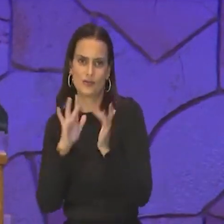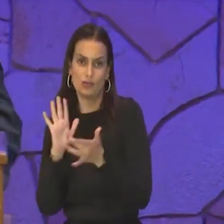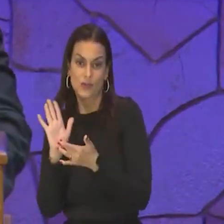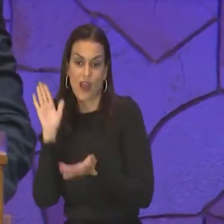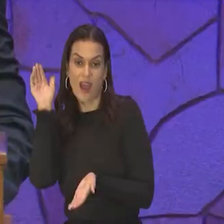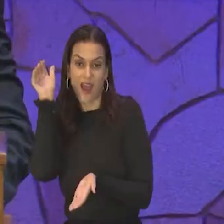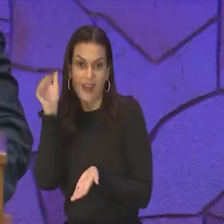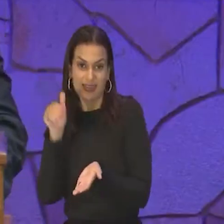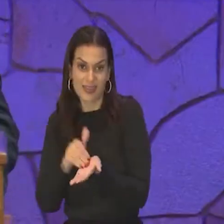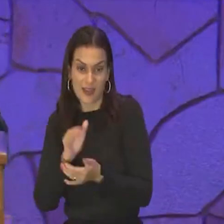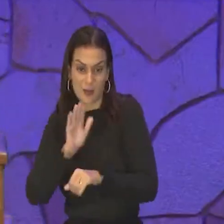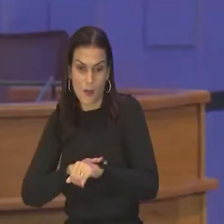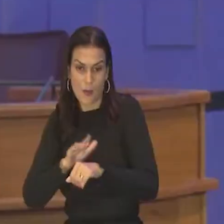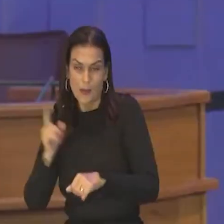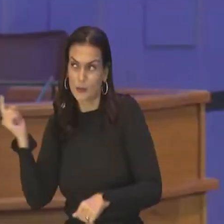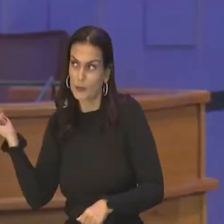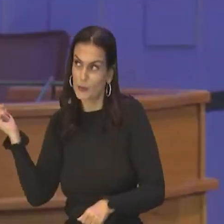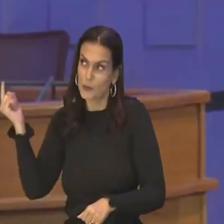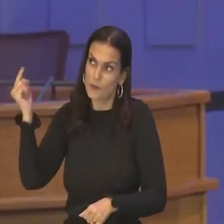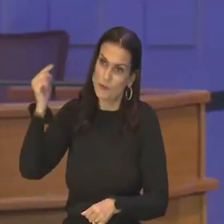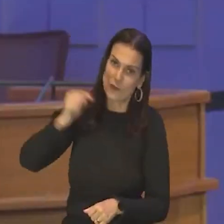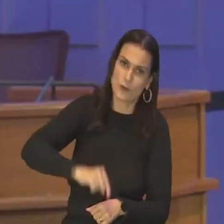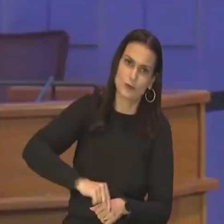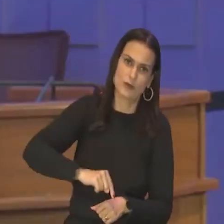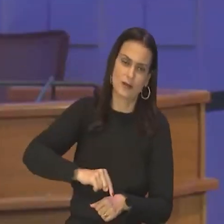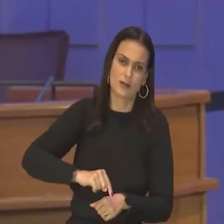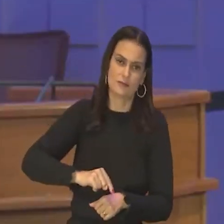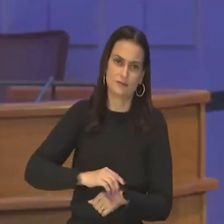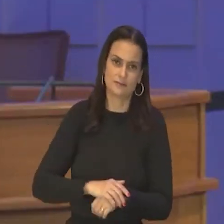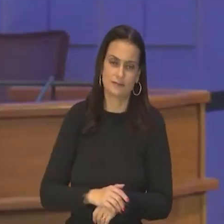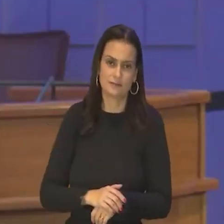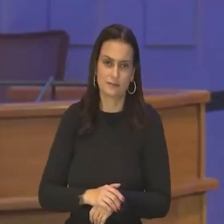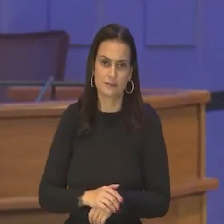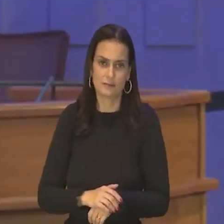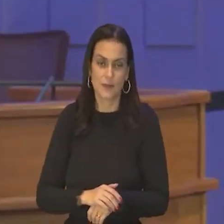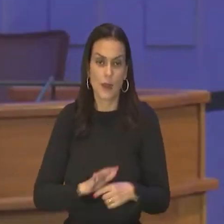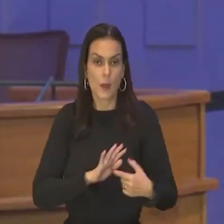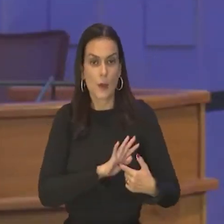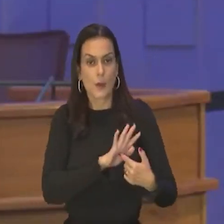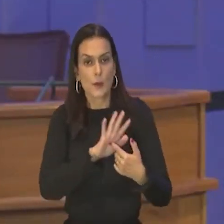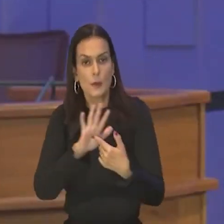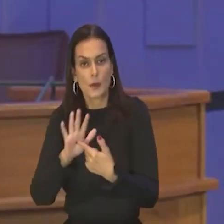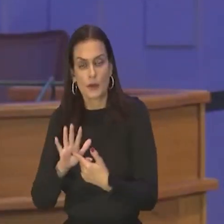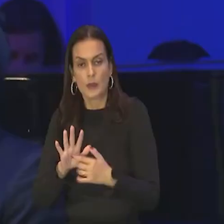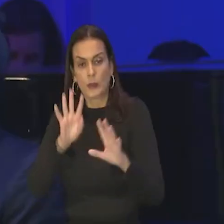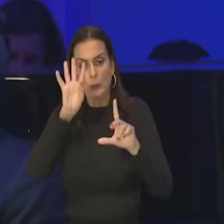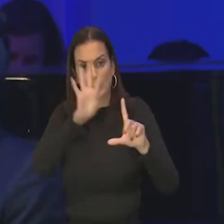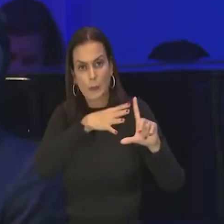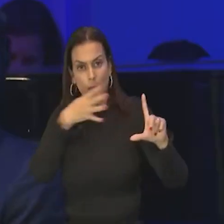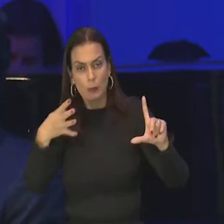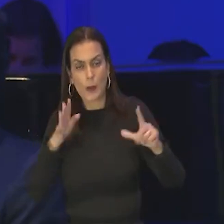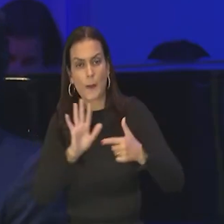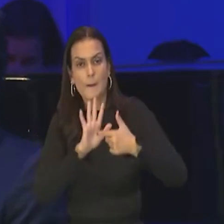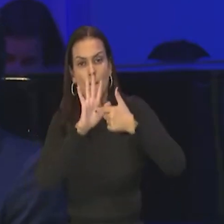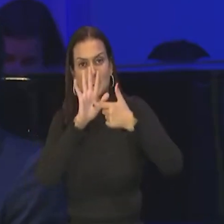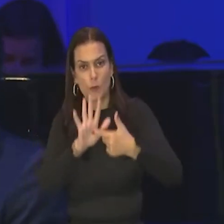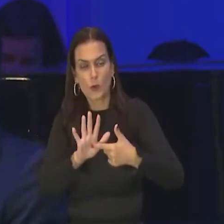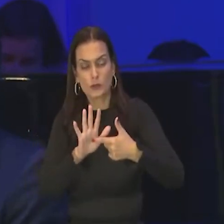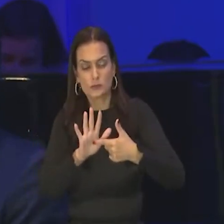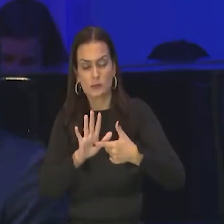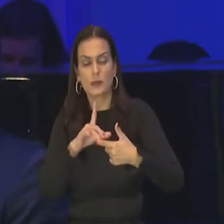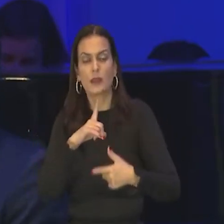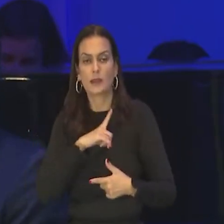o aspecto da regularidade da ceia do Senhor, como no calendário fixo que a